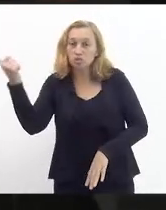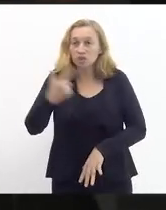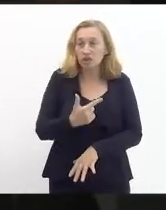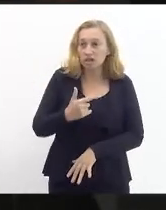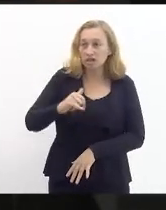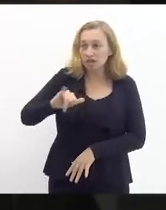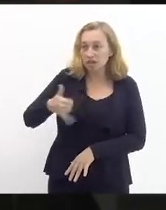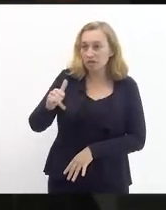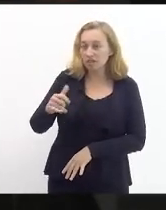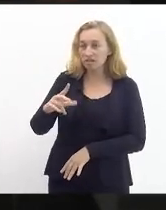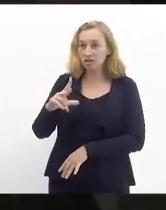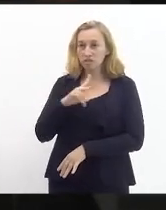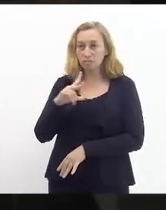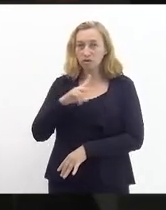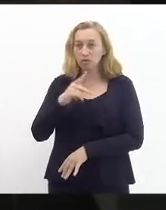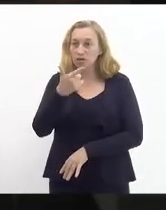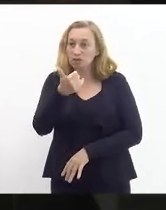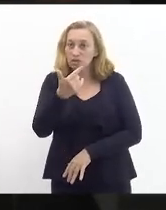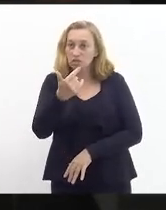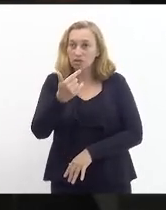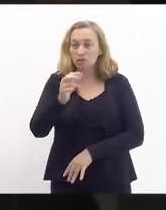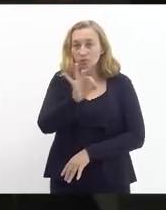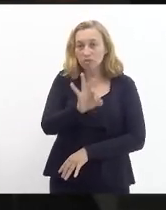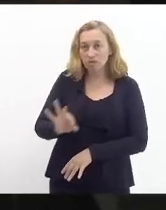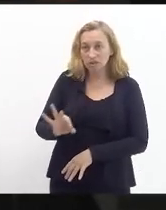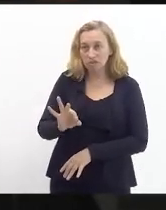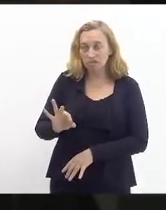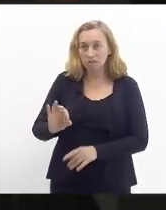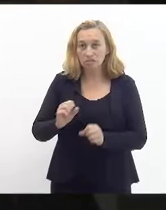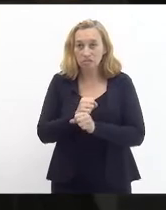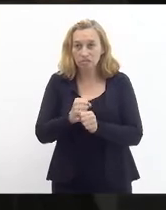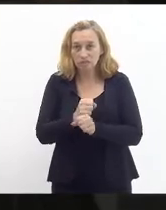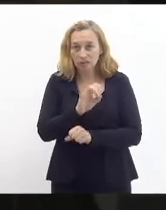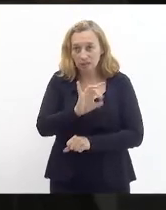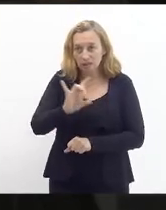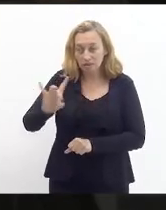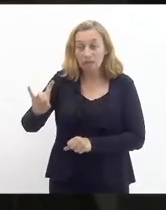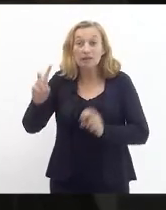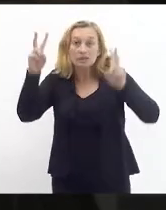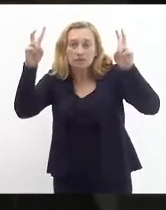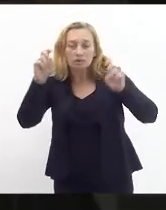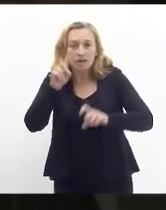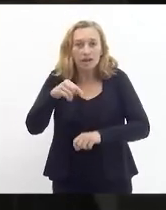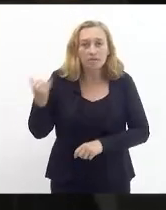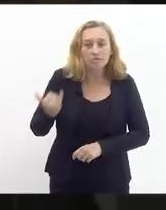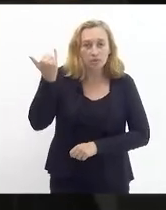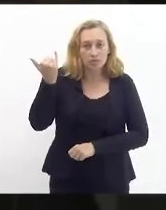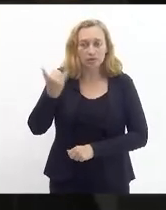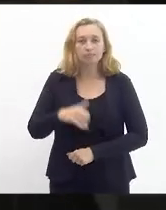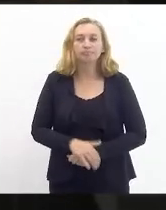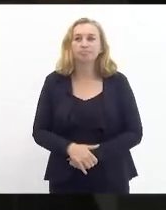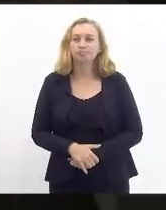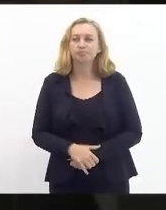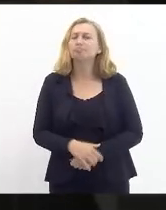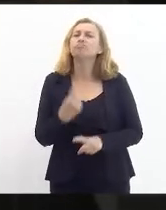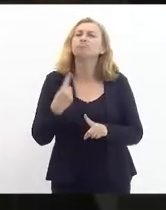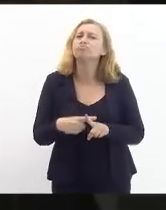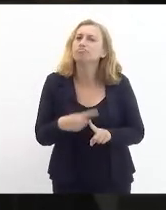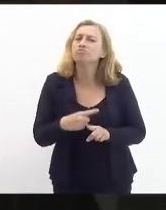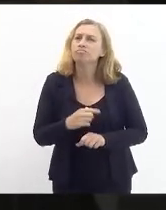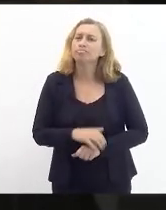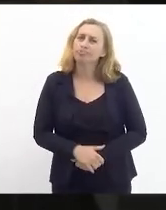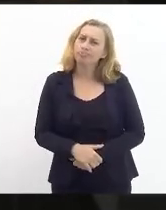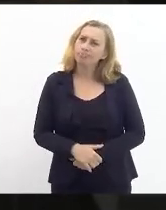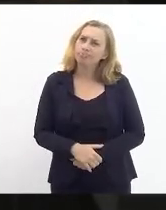de doze por cento ao ano esse assunto é importante porque